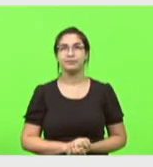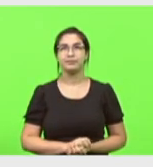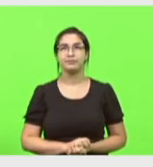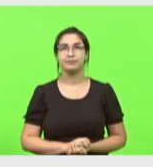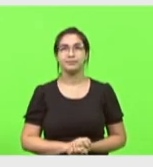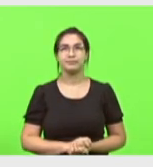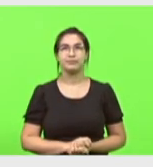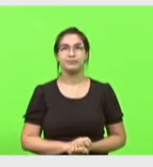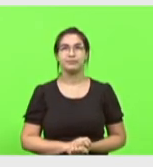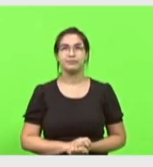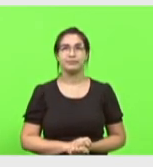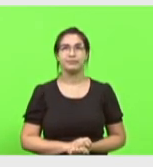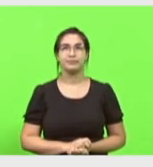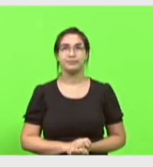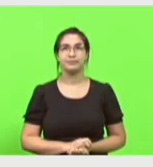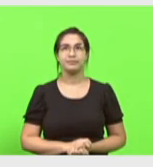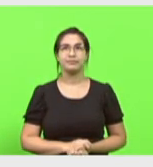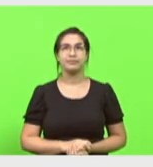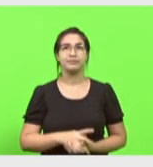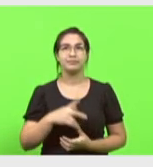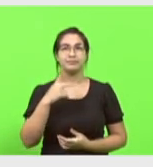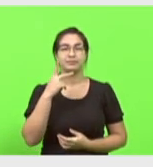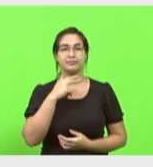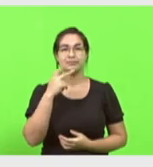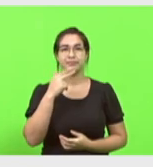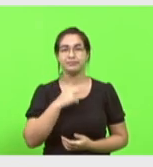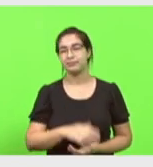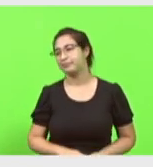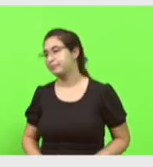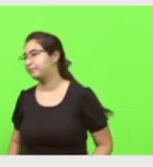Como vota o deputado Kennedy Nunes?